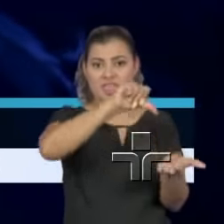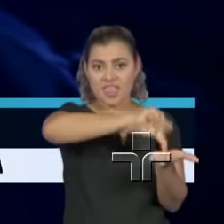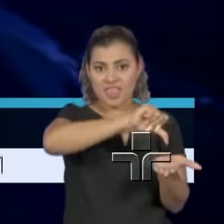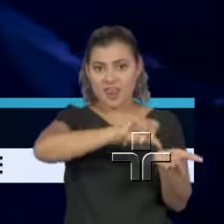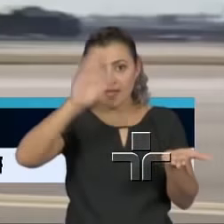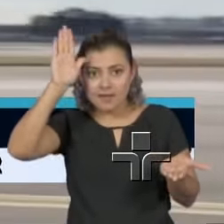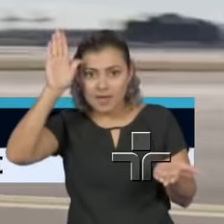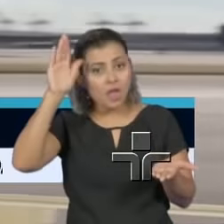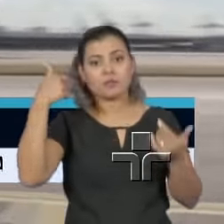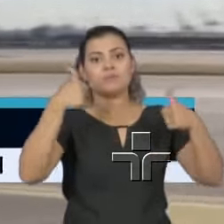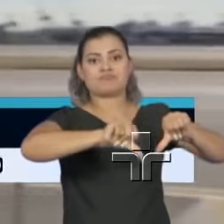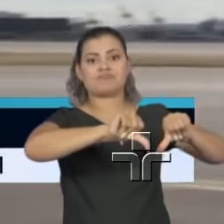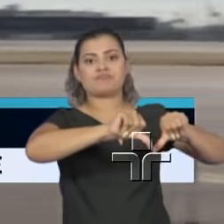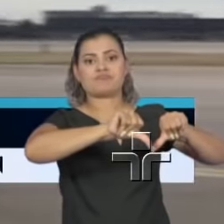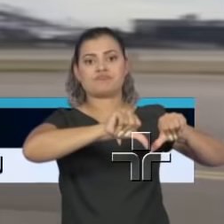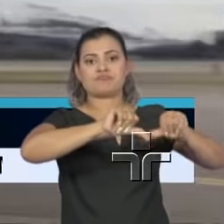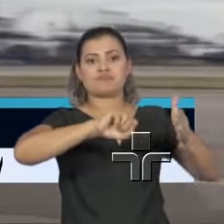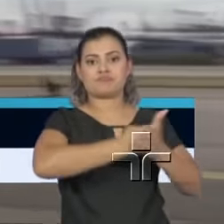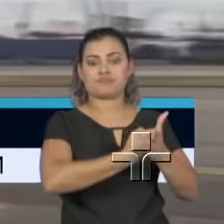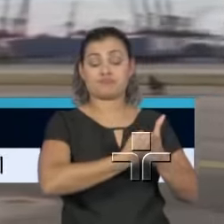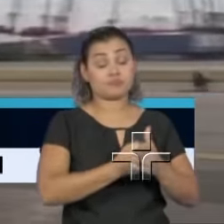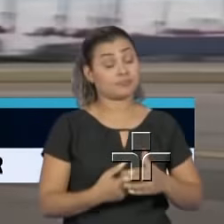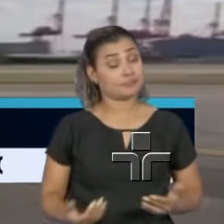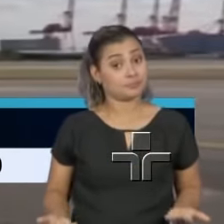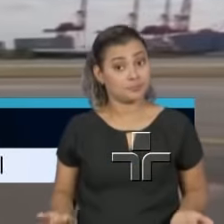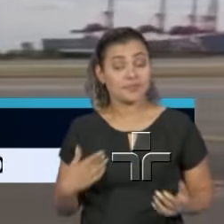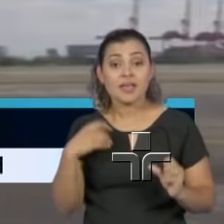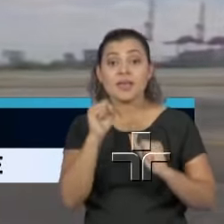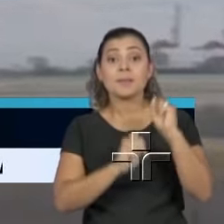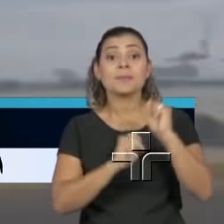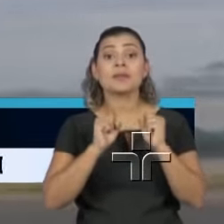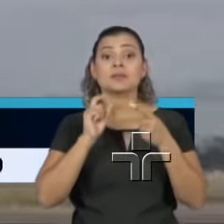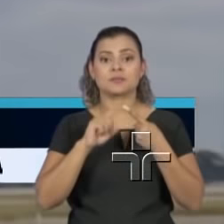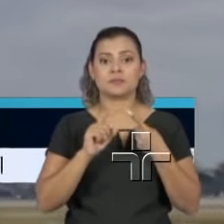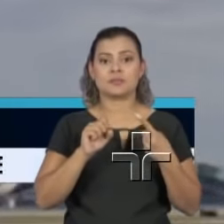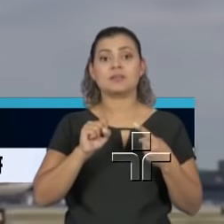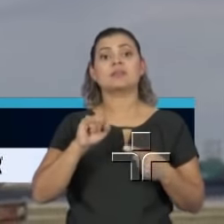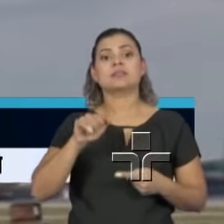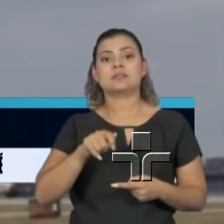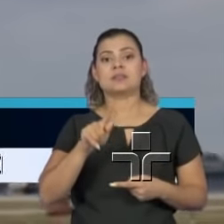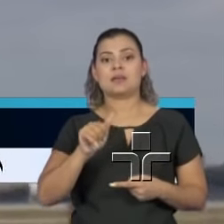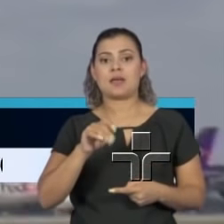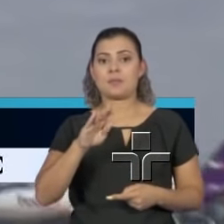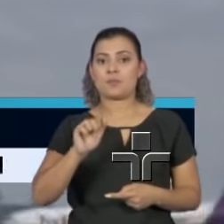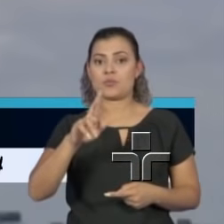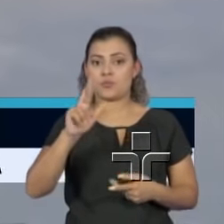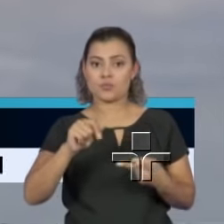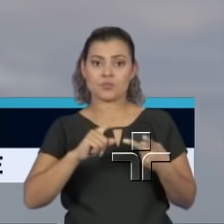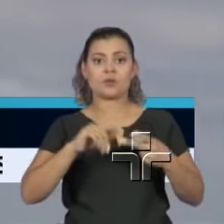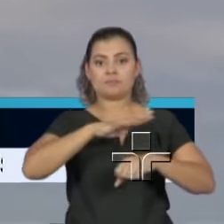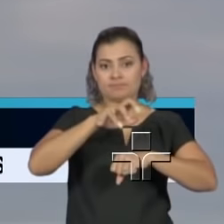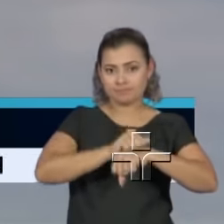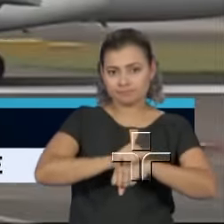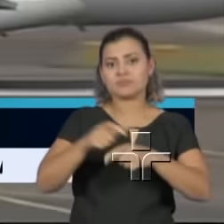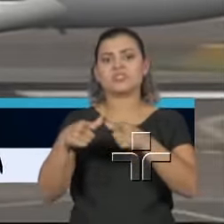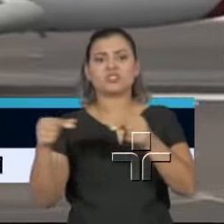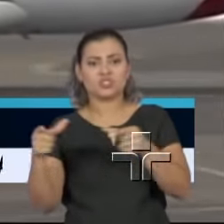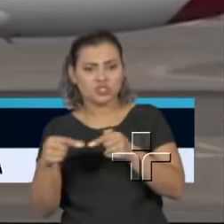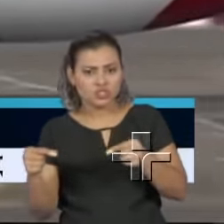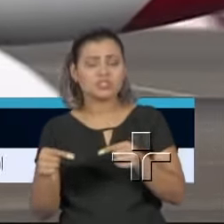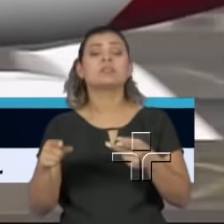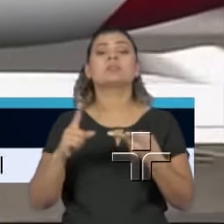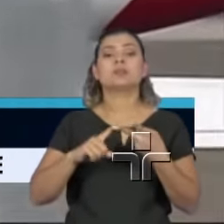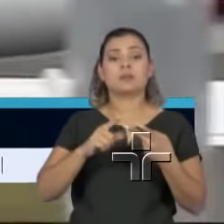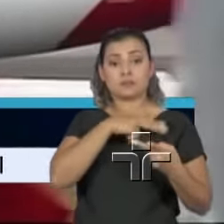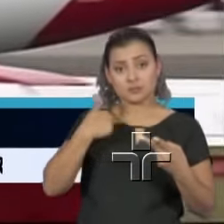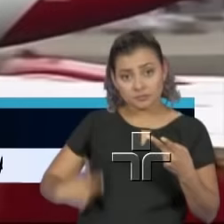e o Iraque. Entre as empresas estão Singapore Airlines, China Airlines, Malaysia Airlines, Qantas